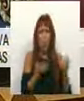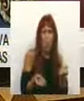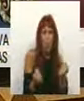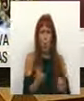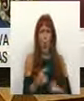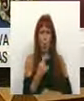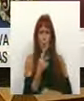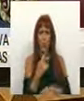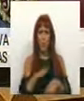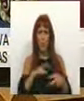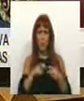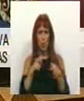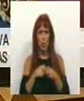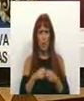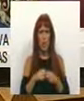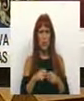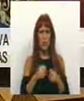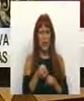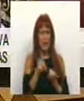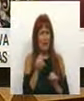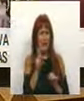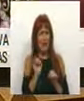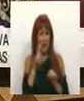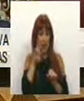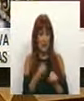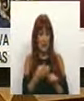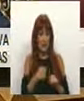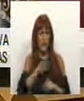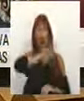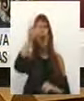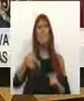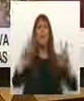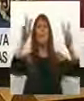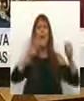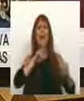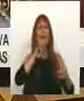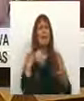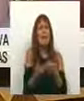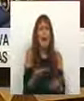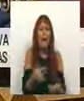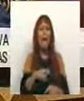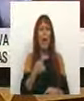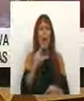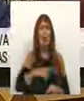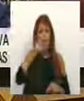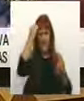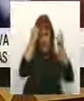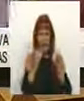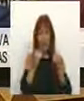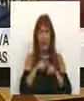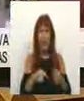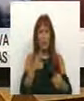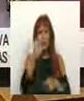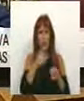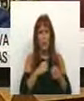irresponsabilidade enorme sobre o problema da descontaminação. Ou seja, a montanha pariu um ratinho. Mais uma vez o senhor enganou os teixeirenses, enganou